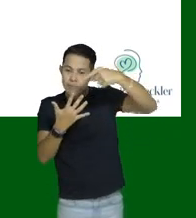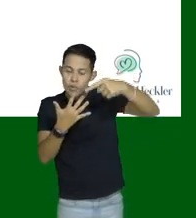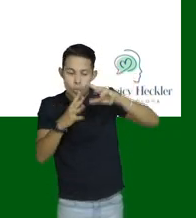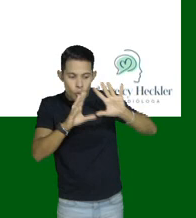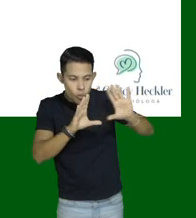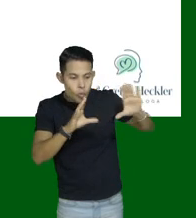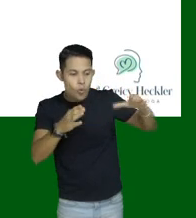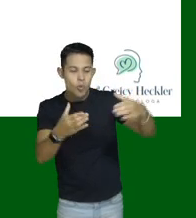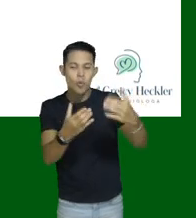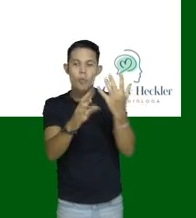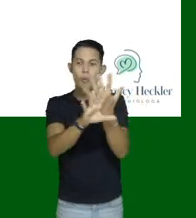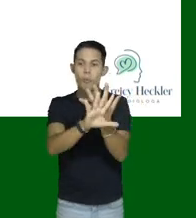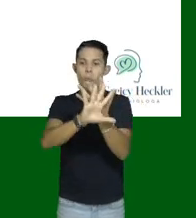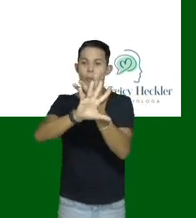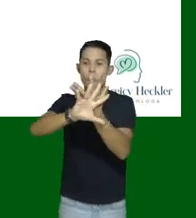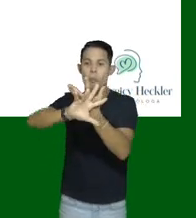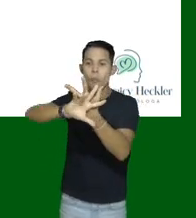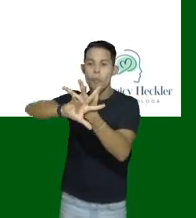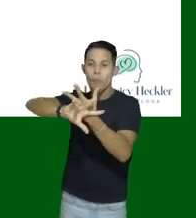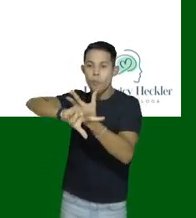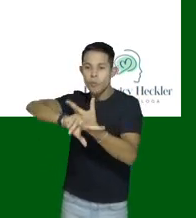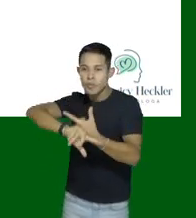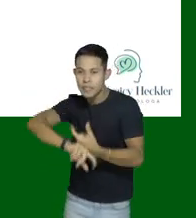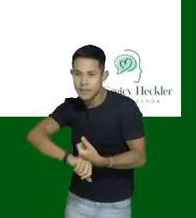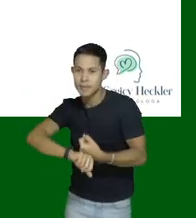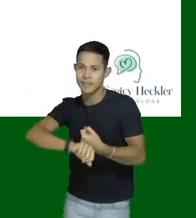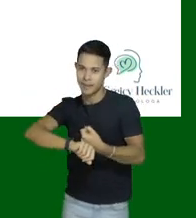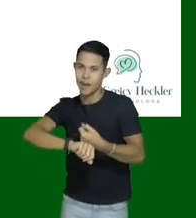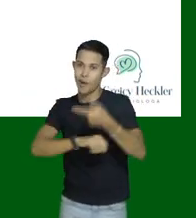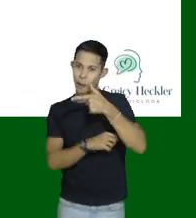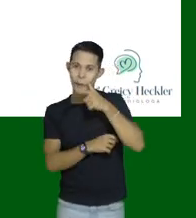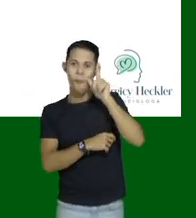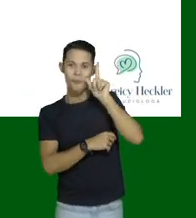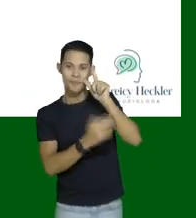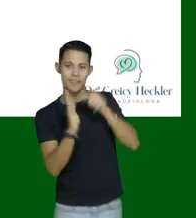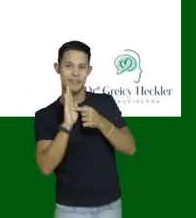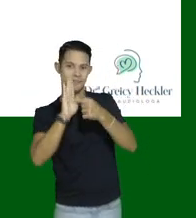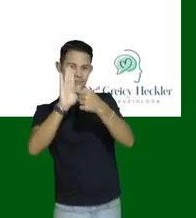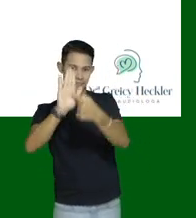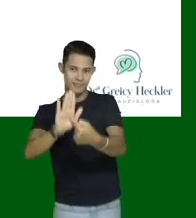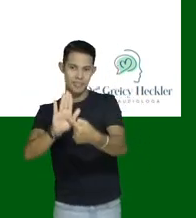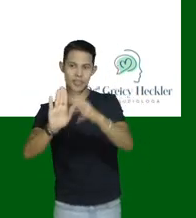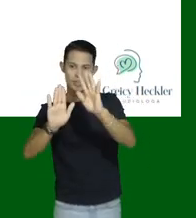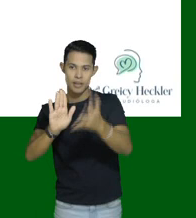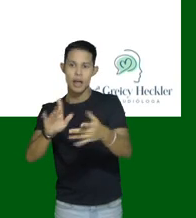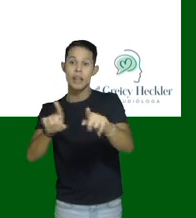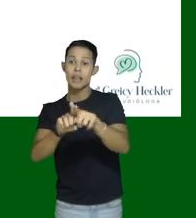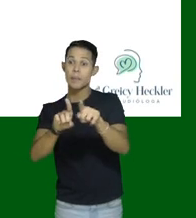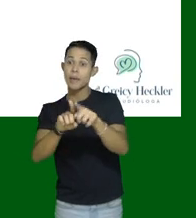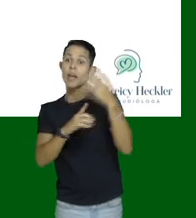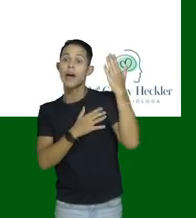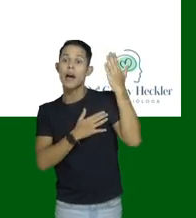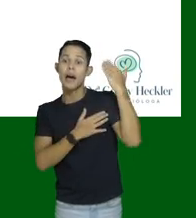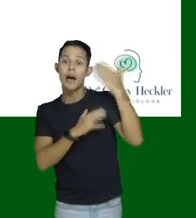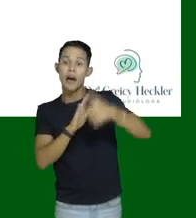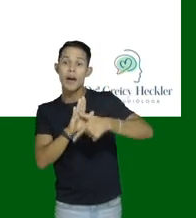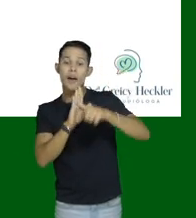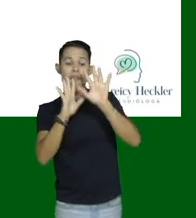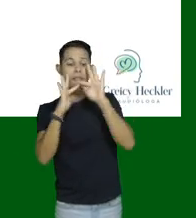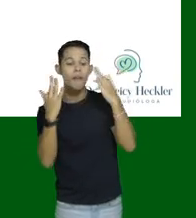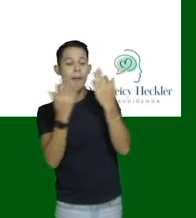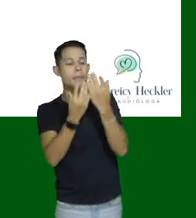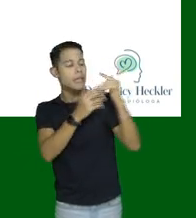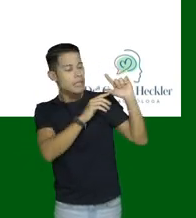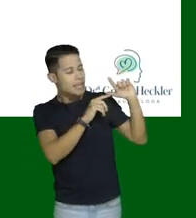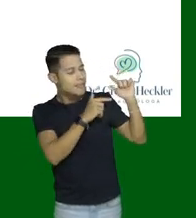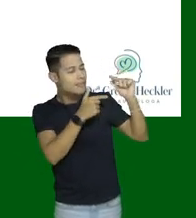multidisciplinar, que a gente vem ouvindo isso desde ontem. Temos que ver, sim, antecedentes familiares, ver com relação lá na